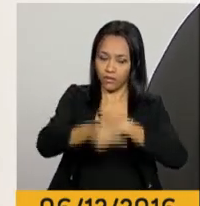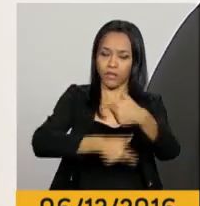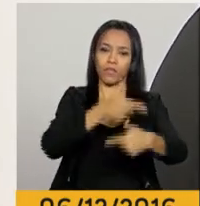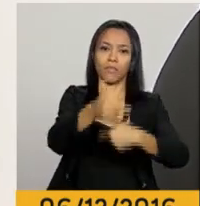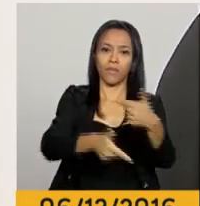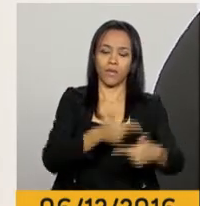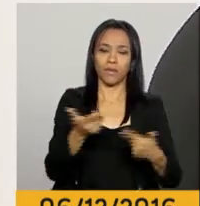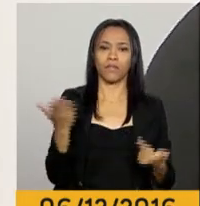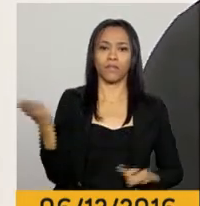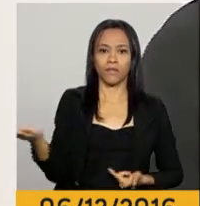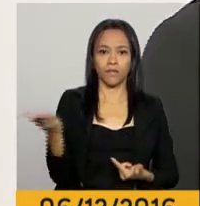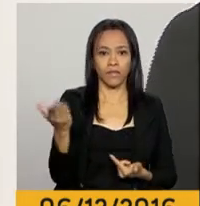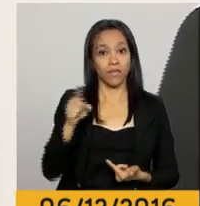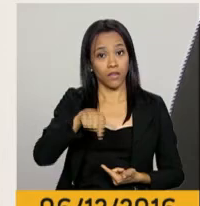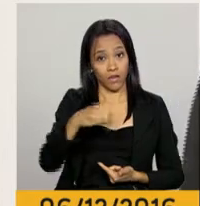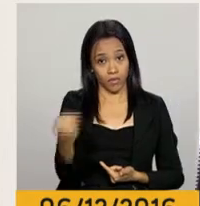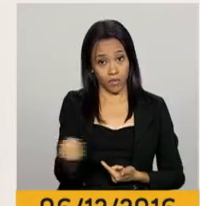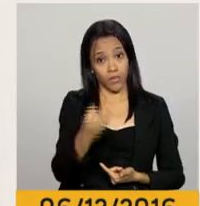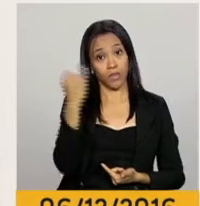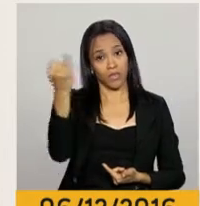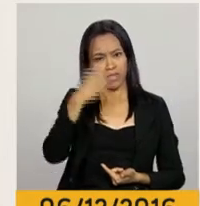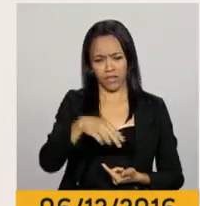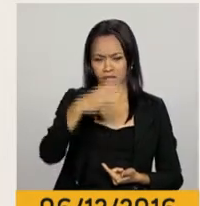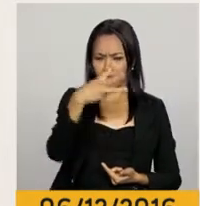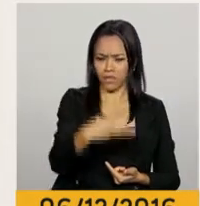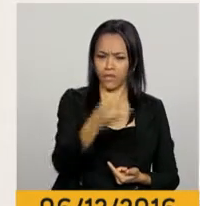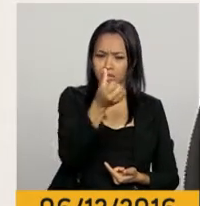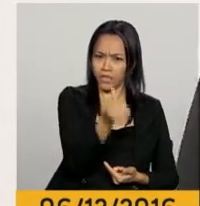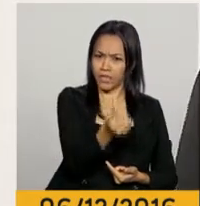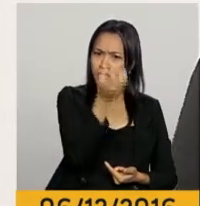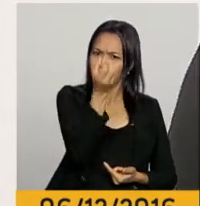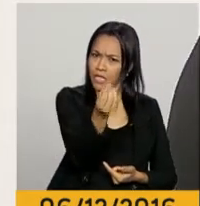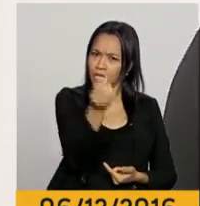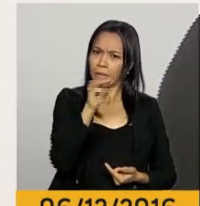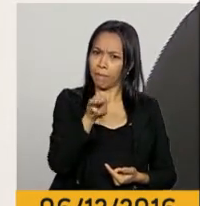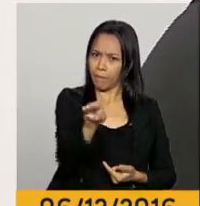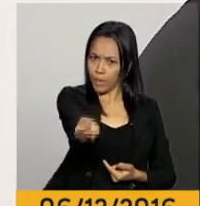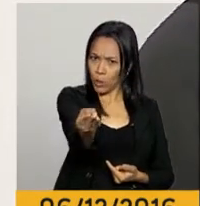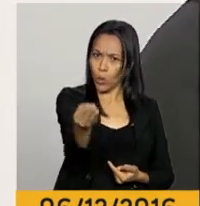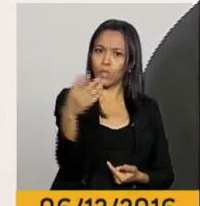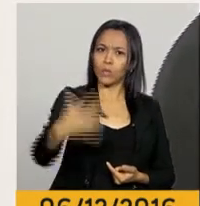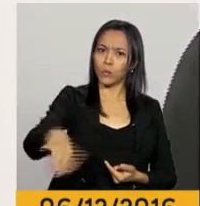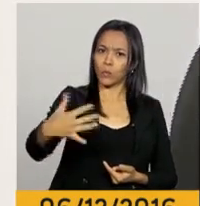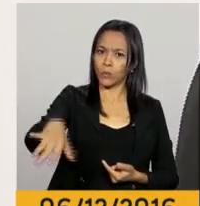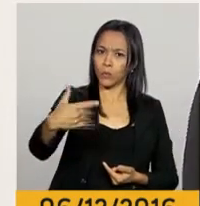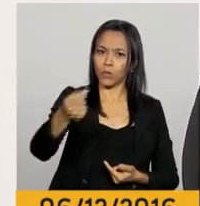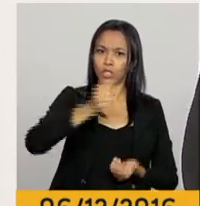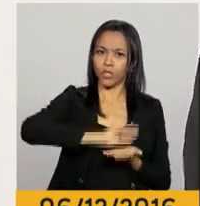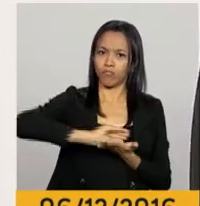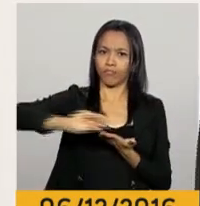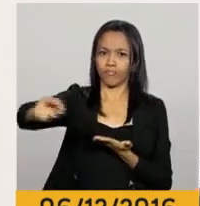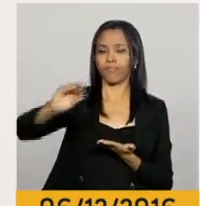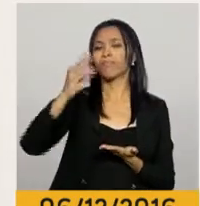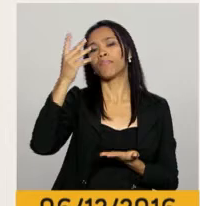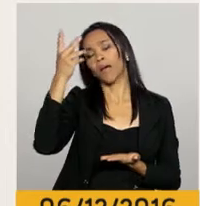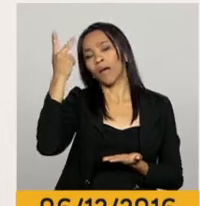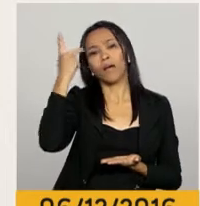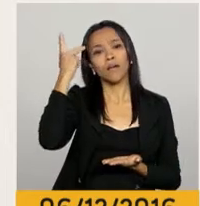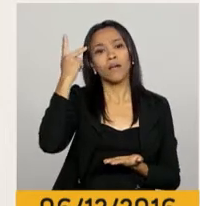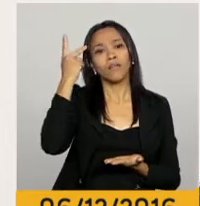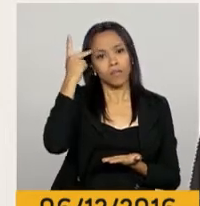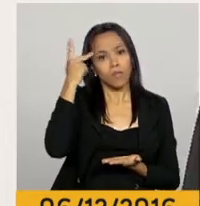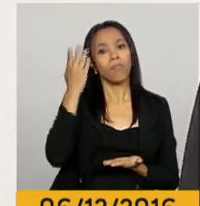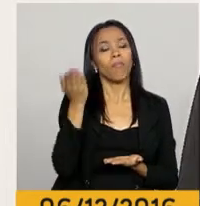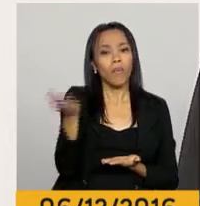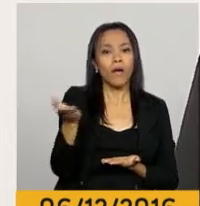10 essa importância ao usuário 360 trezentos e sessenta milhões né a santa casa de são paulo ah eu